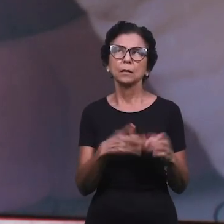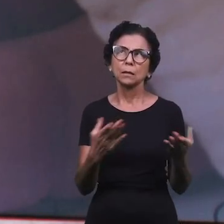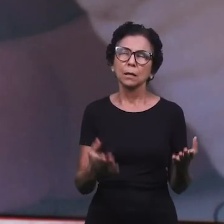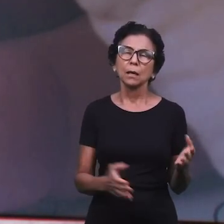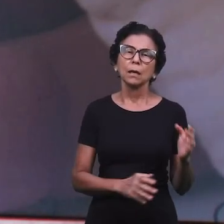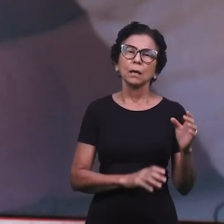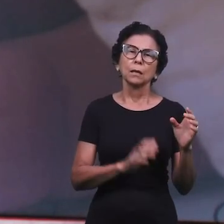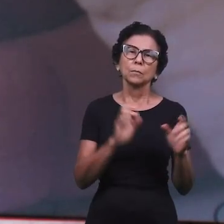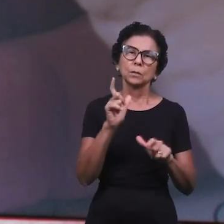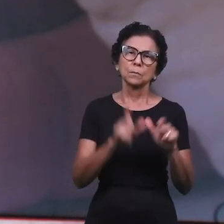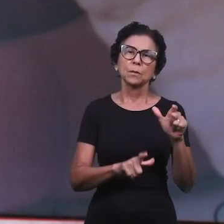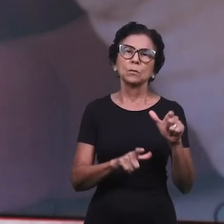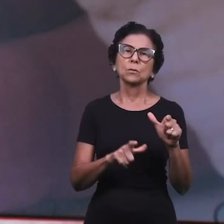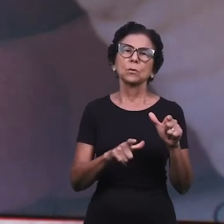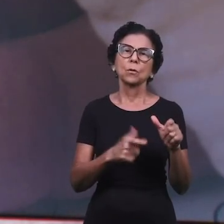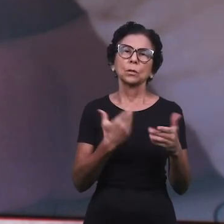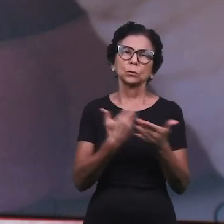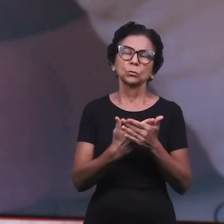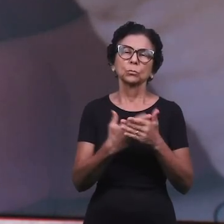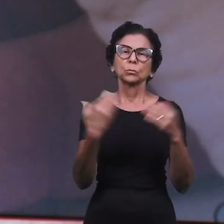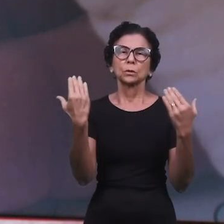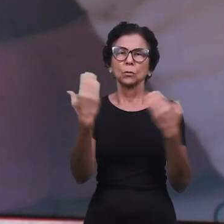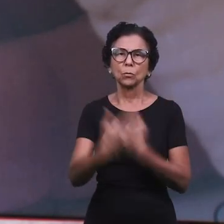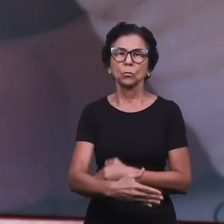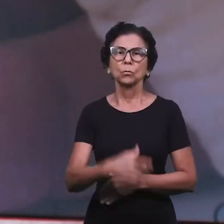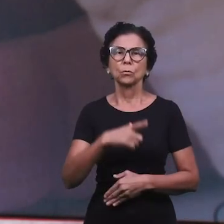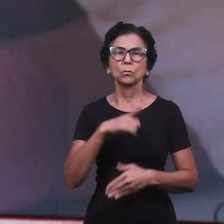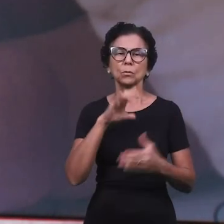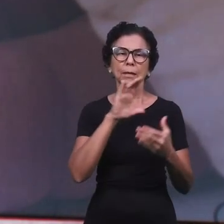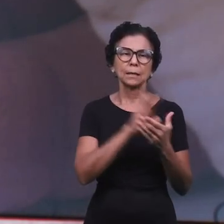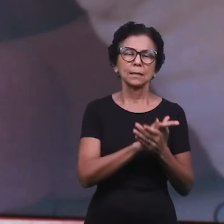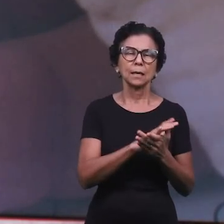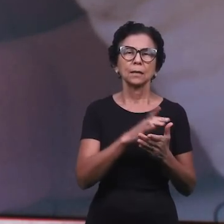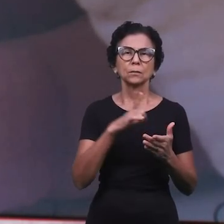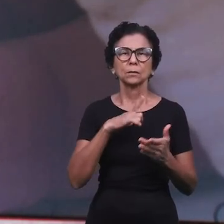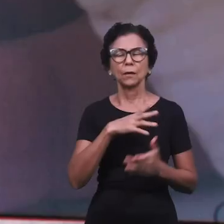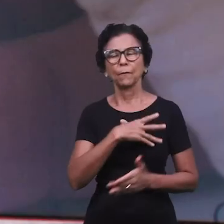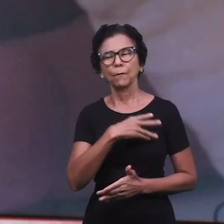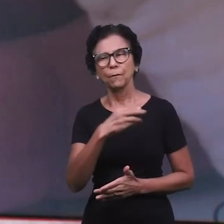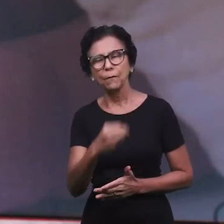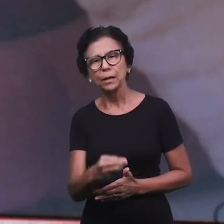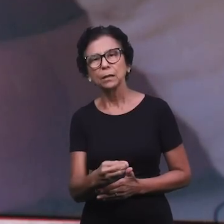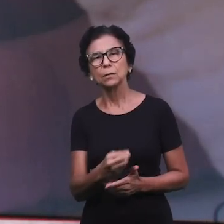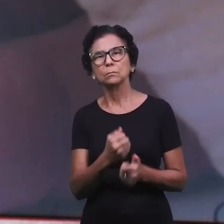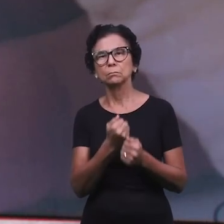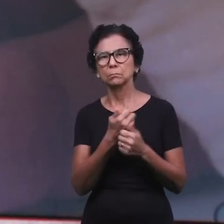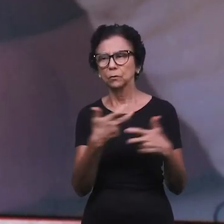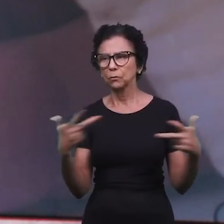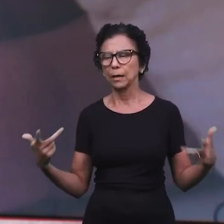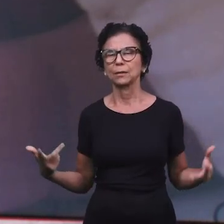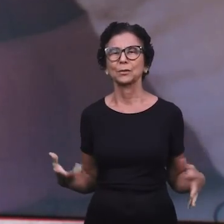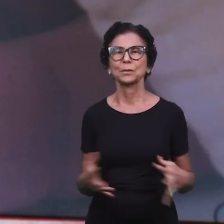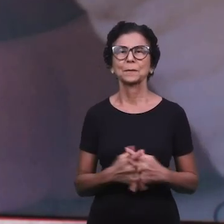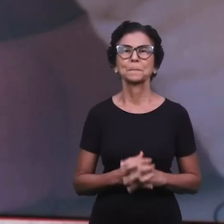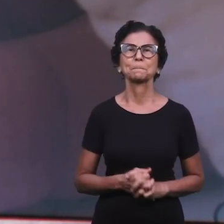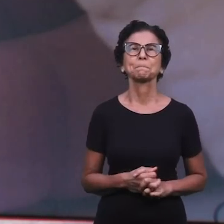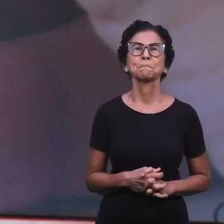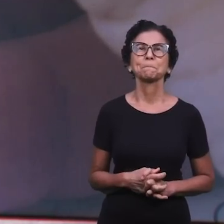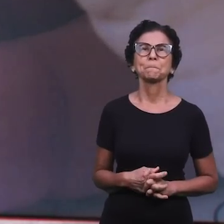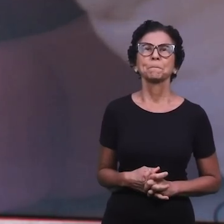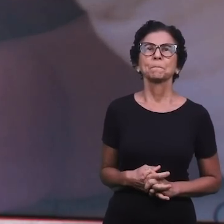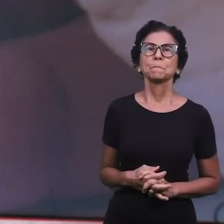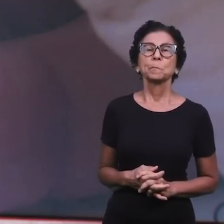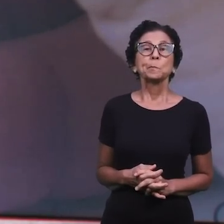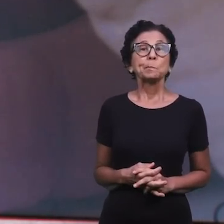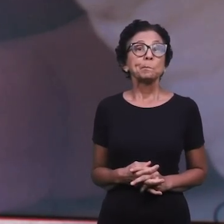que trabalham, estudam, têm família, outras atividades também que são importantes, tudo bem? Mas fazer a gestão eficiente